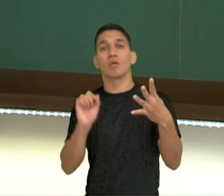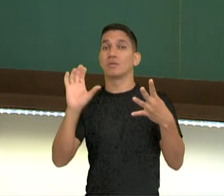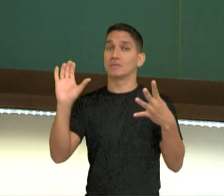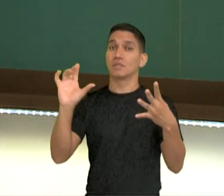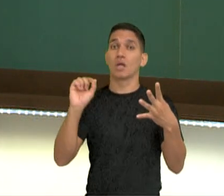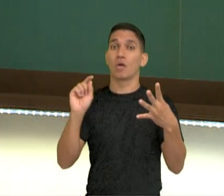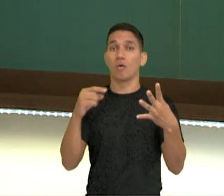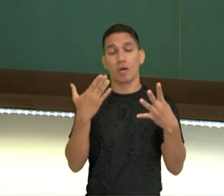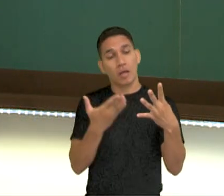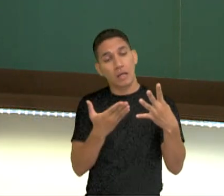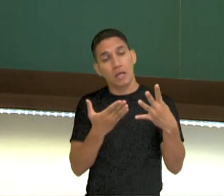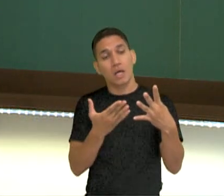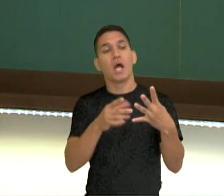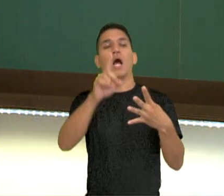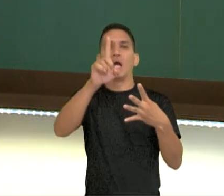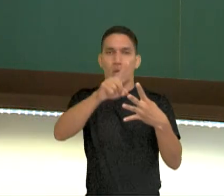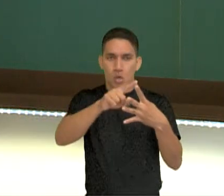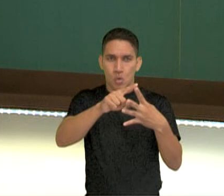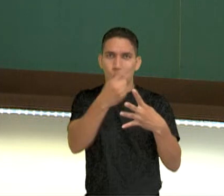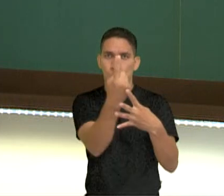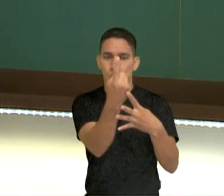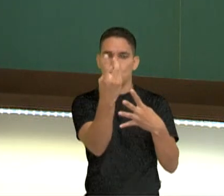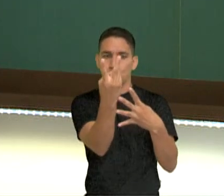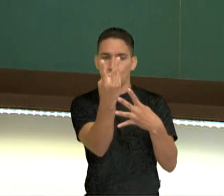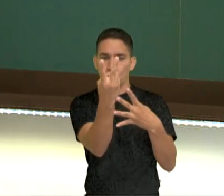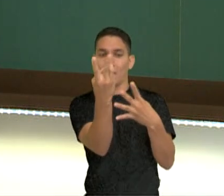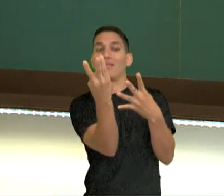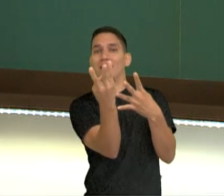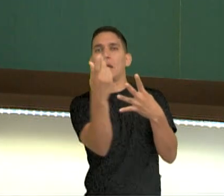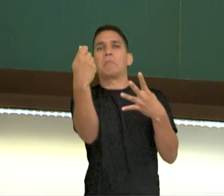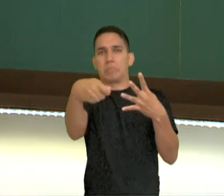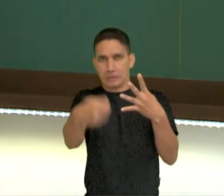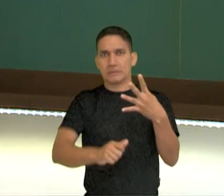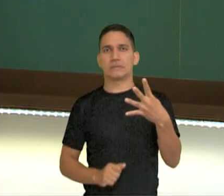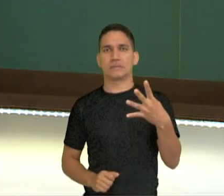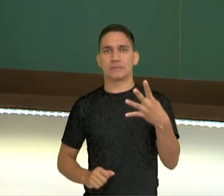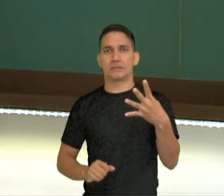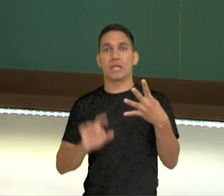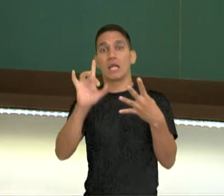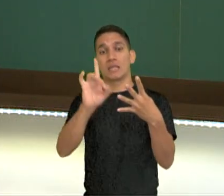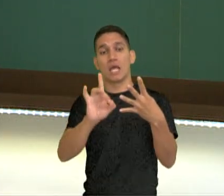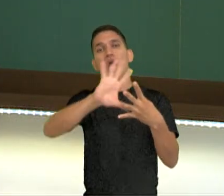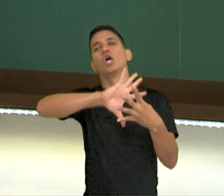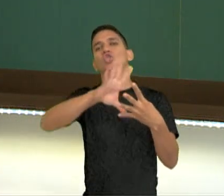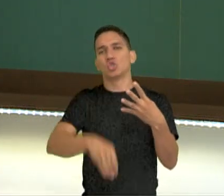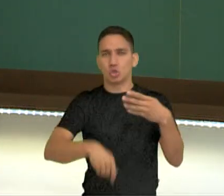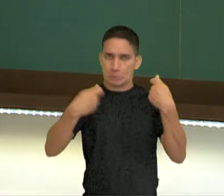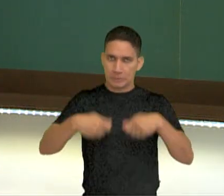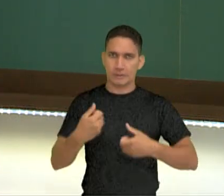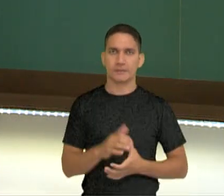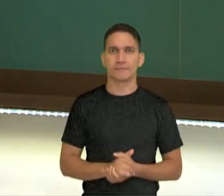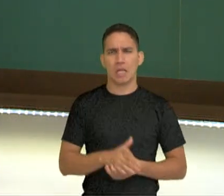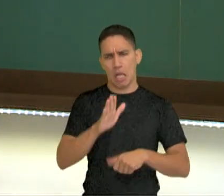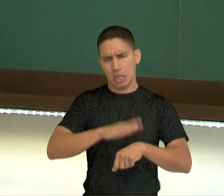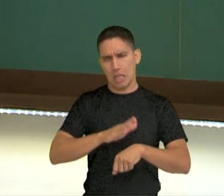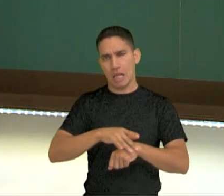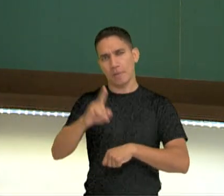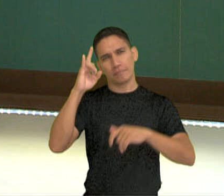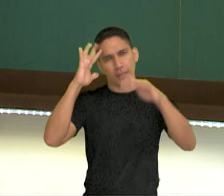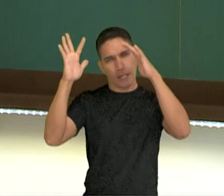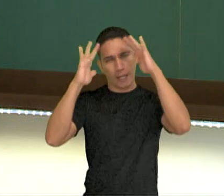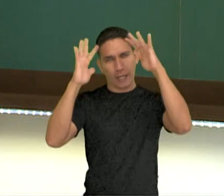C, deve constar a 1, a 2 e a 3. E na letra D, todas devem constar. Vou dar um tempinho